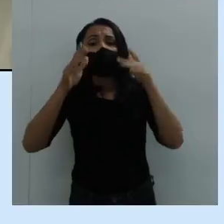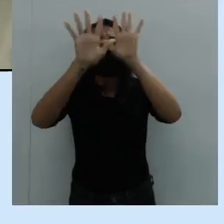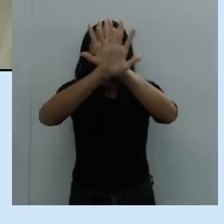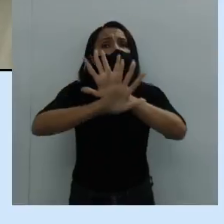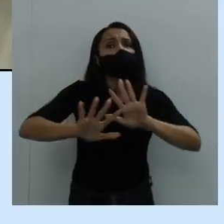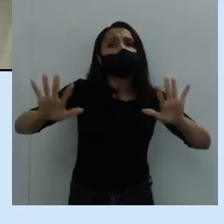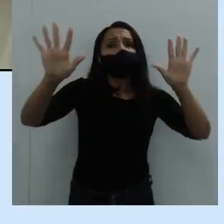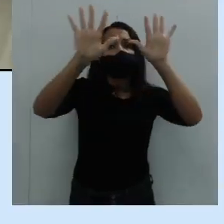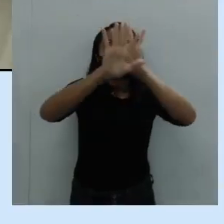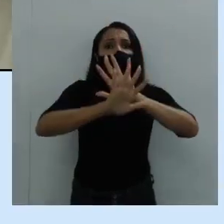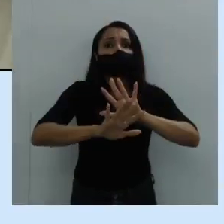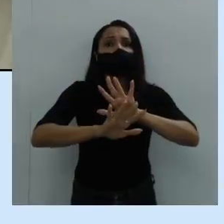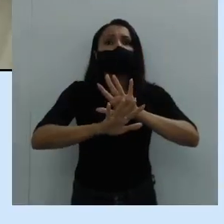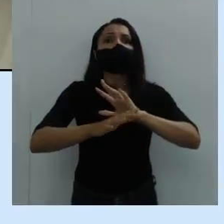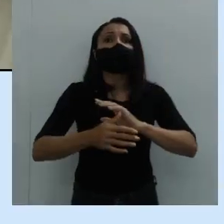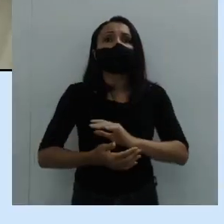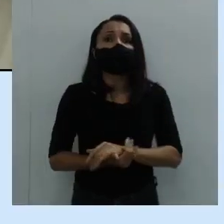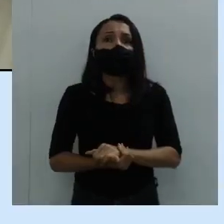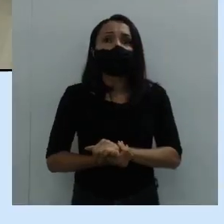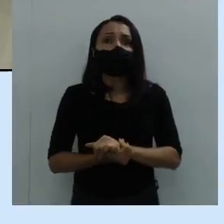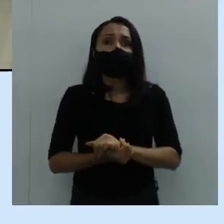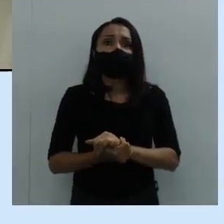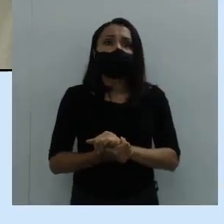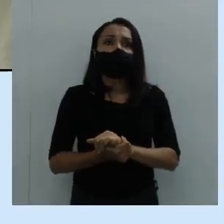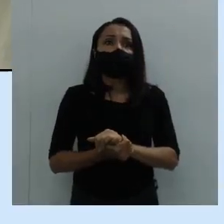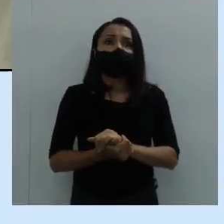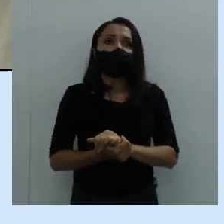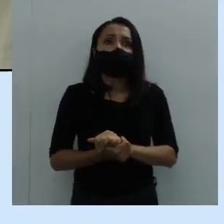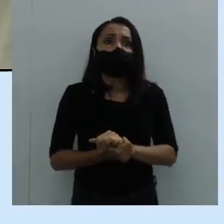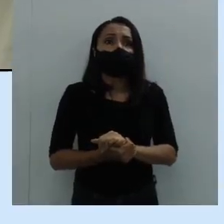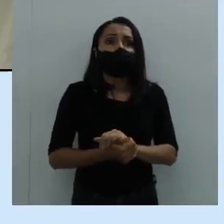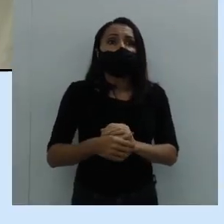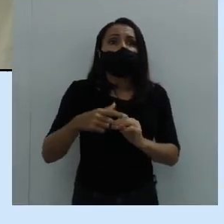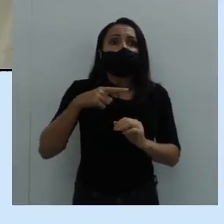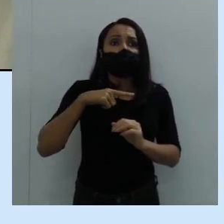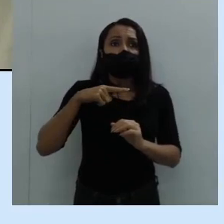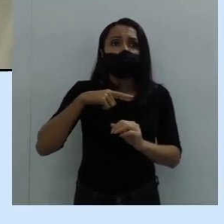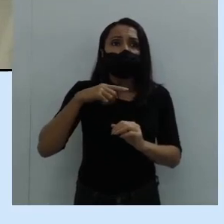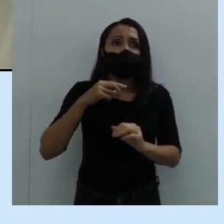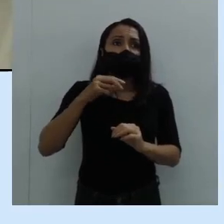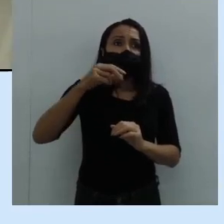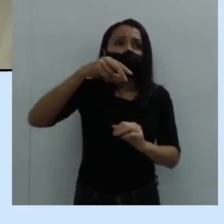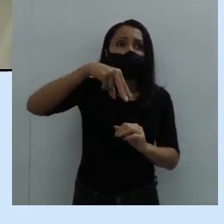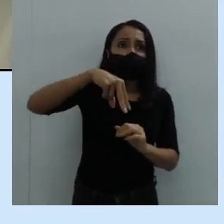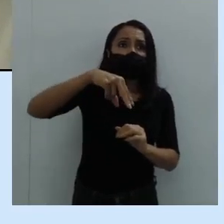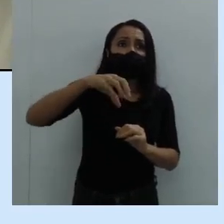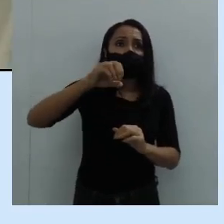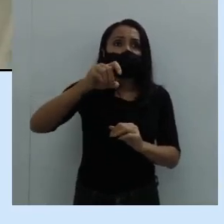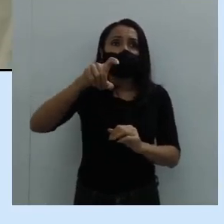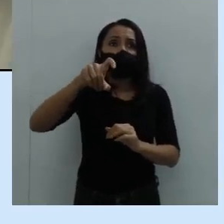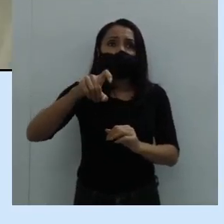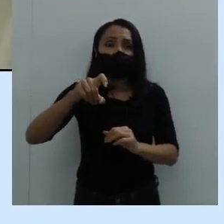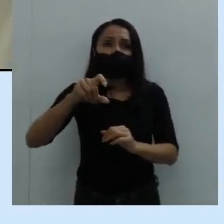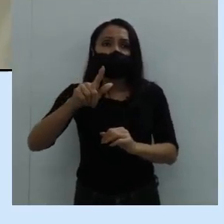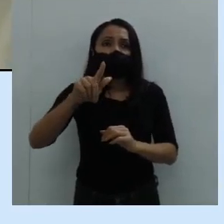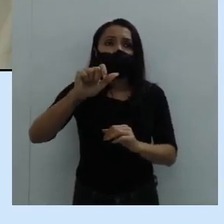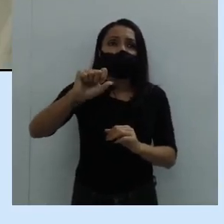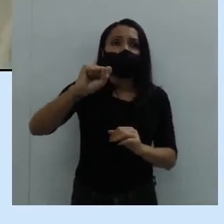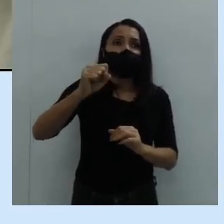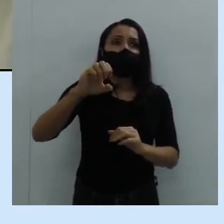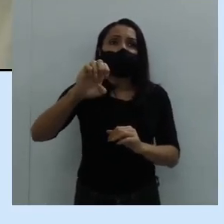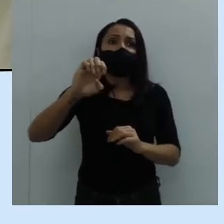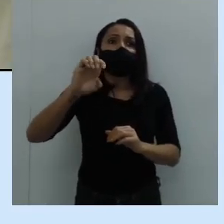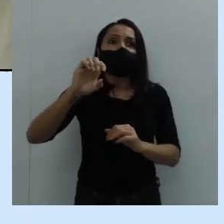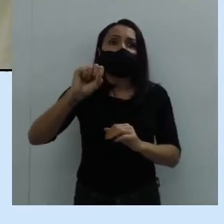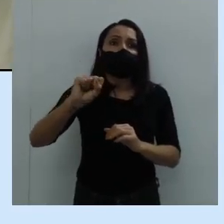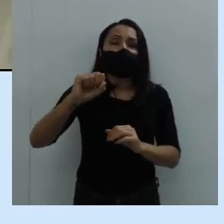tem ali a sua composição, né? Ou seja, ele é composto de nitrogênio, de oxigênio, dos gases nobres, de gás